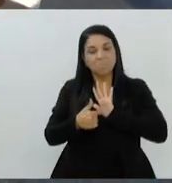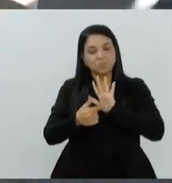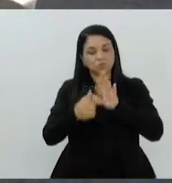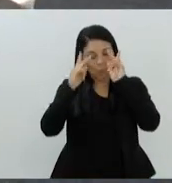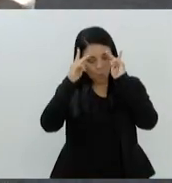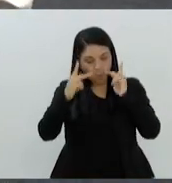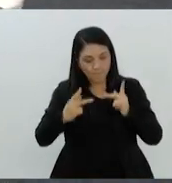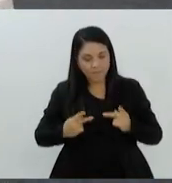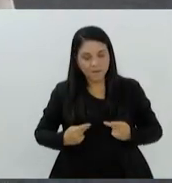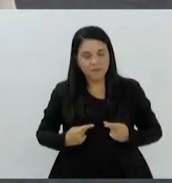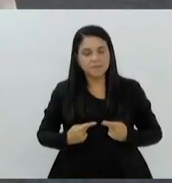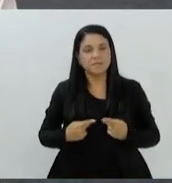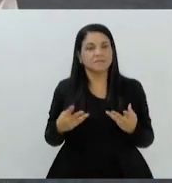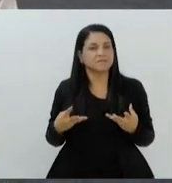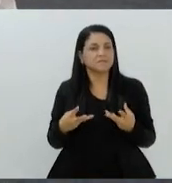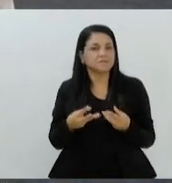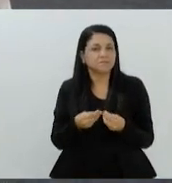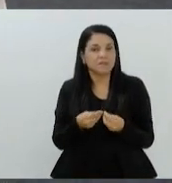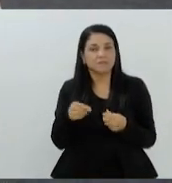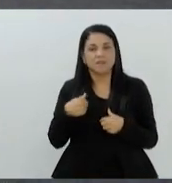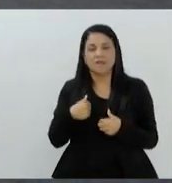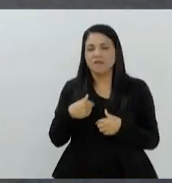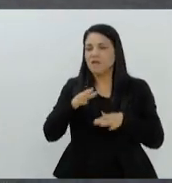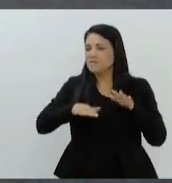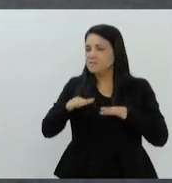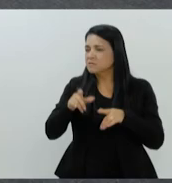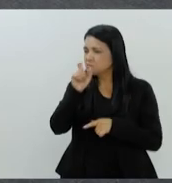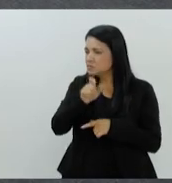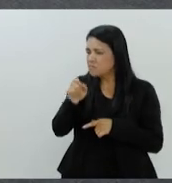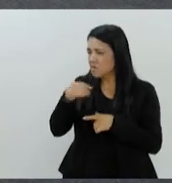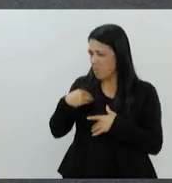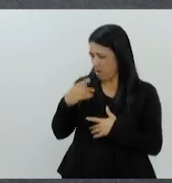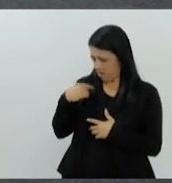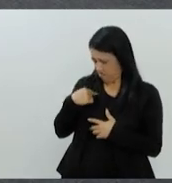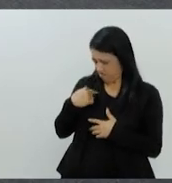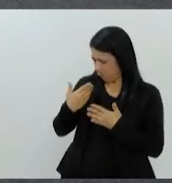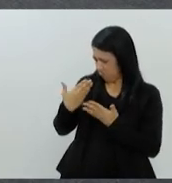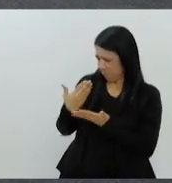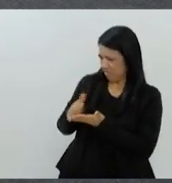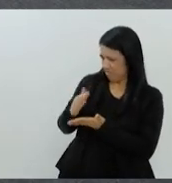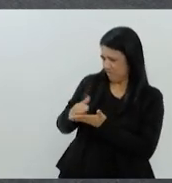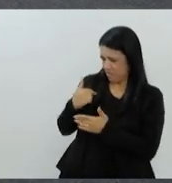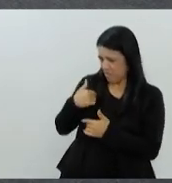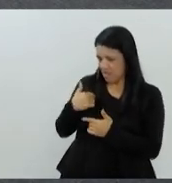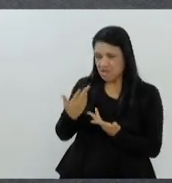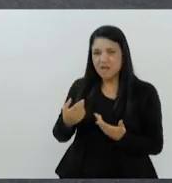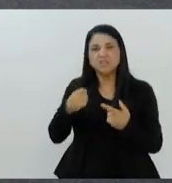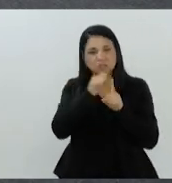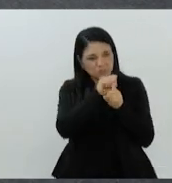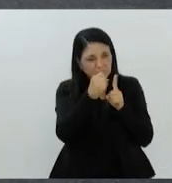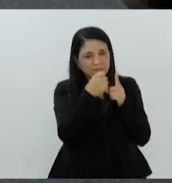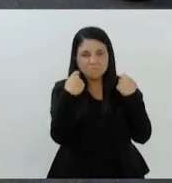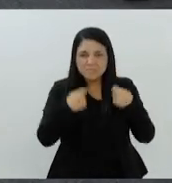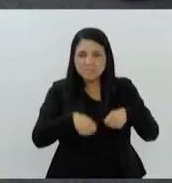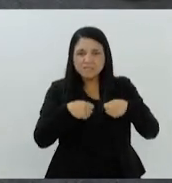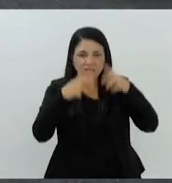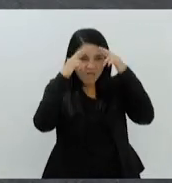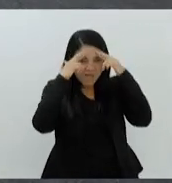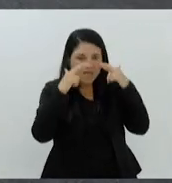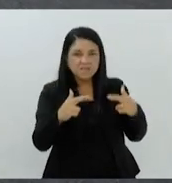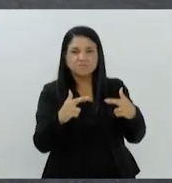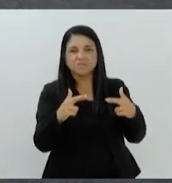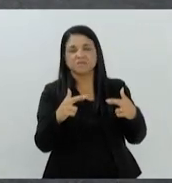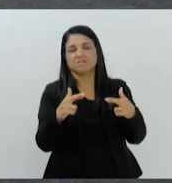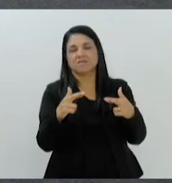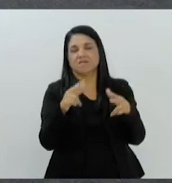vezes as pessoas falam, isso não é comigo. Mas como não é? Uma sociedade que não respeita as pessoas que têm essas diferenças,